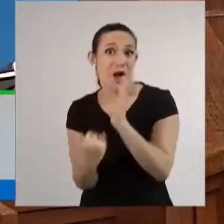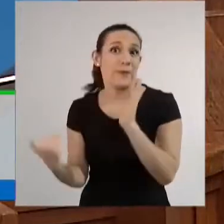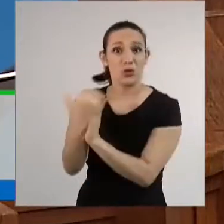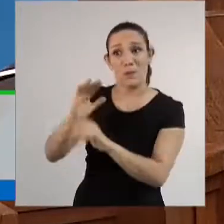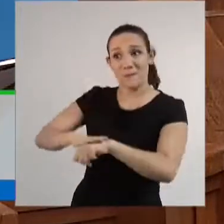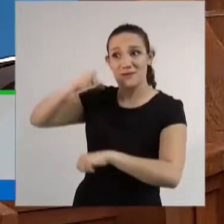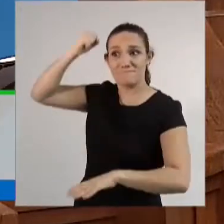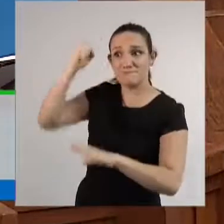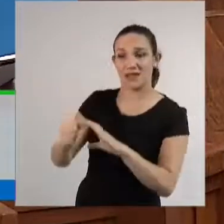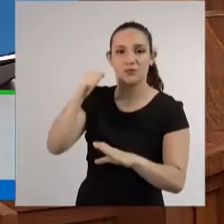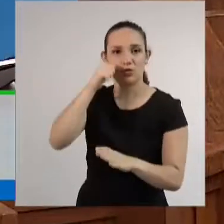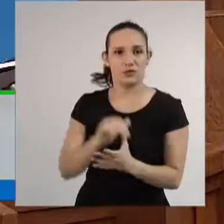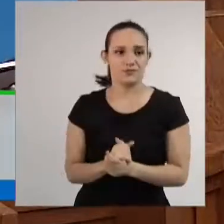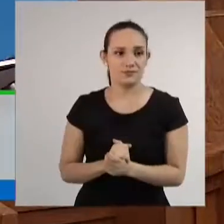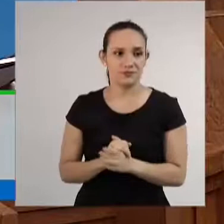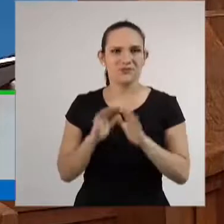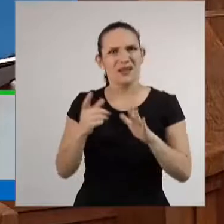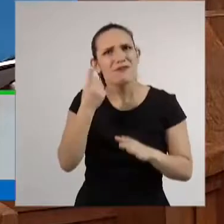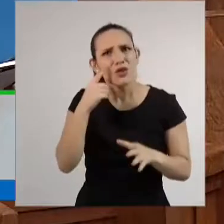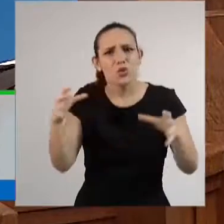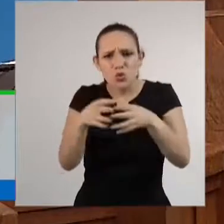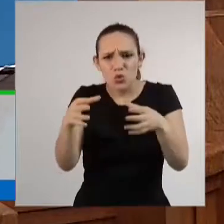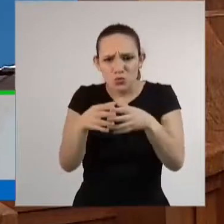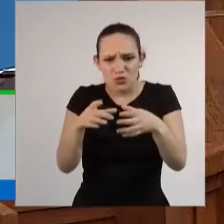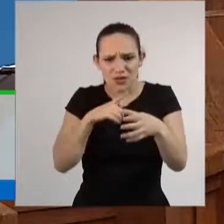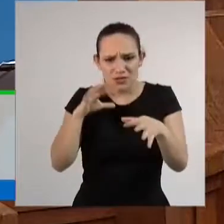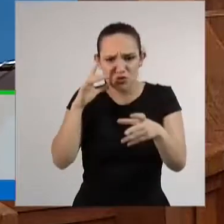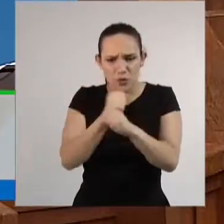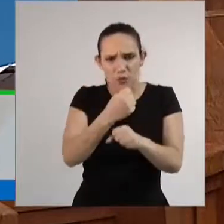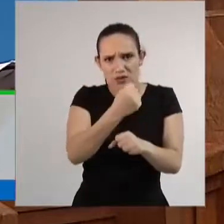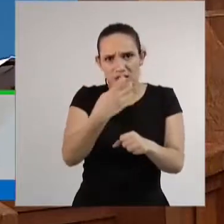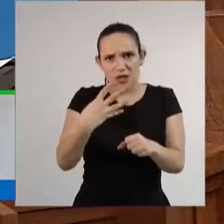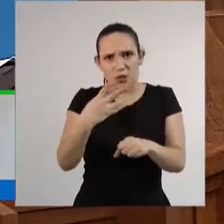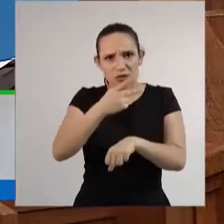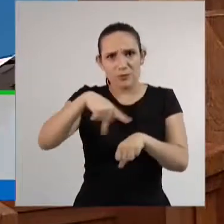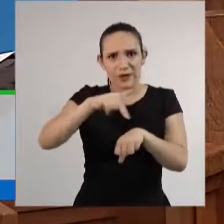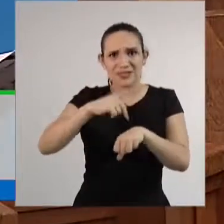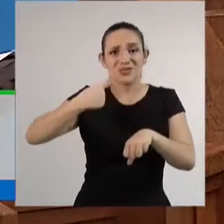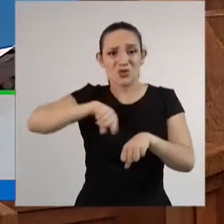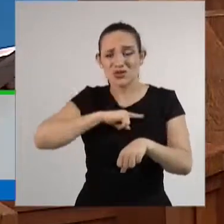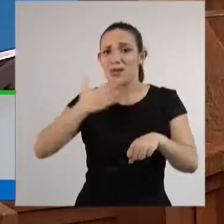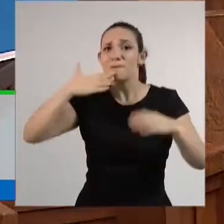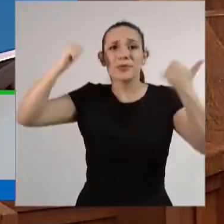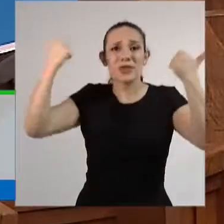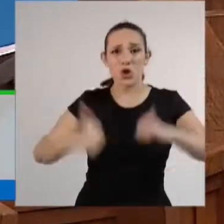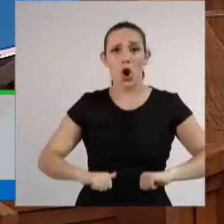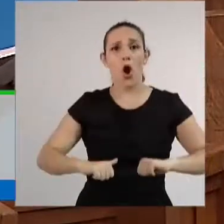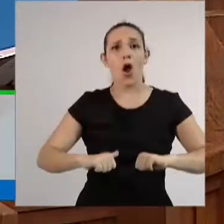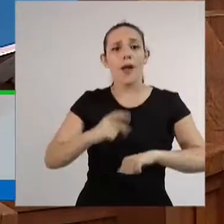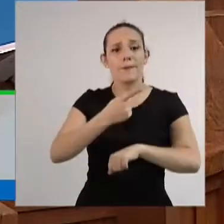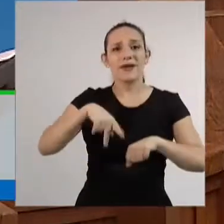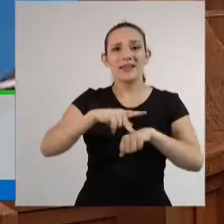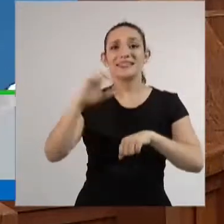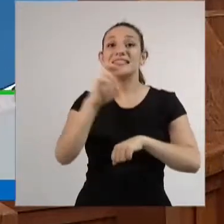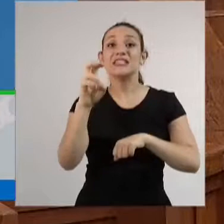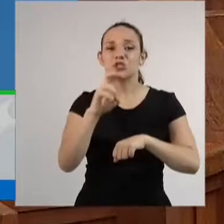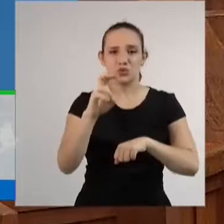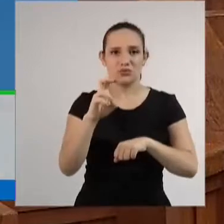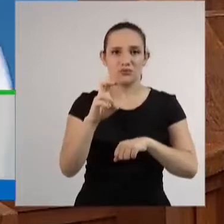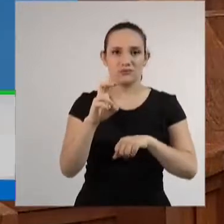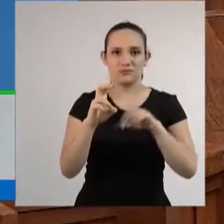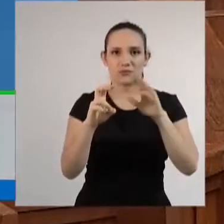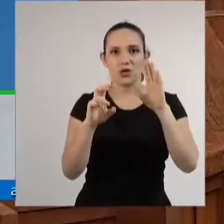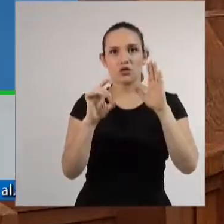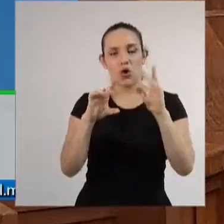de 84 países, estamos na 5ª pior posição, atrás de El Salvador,